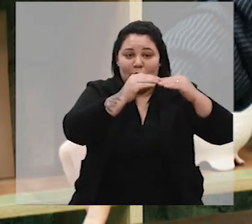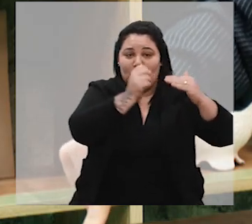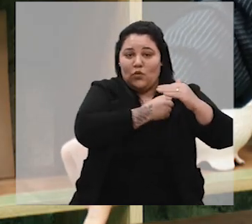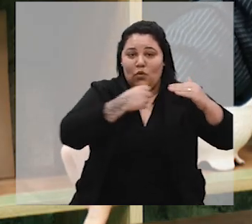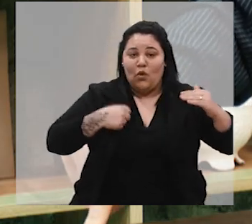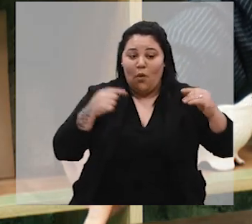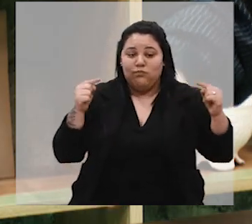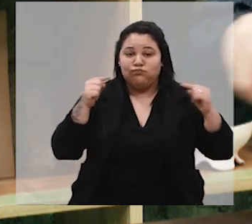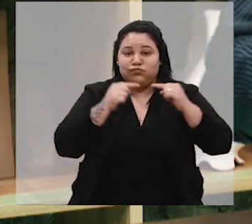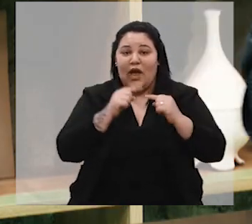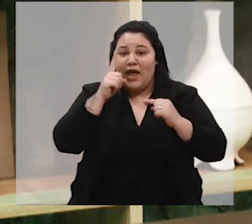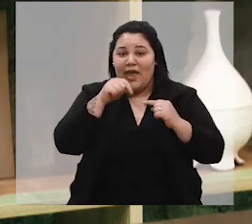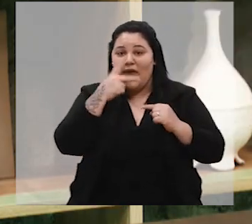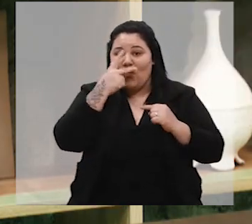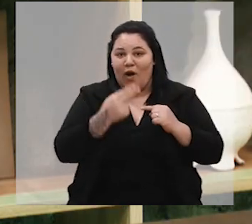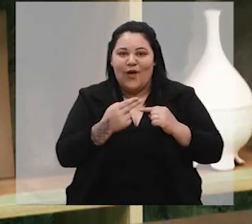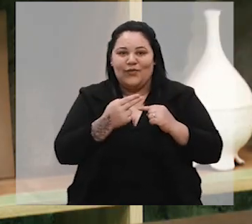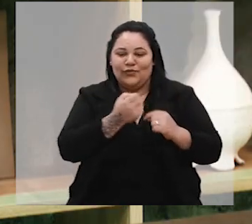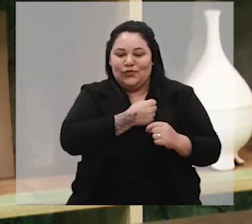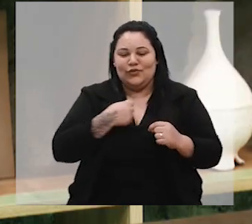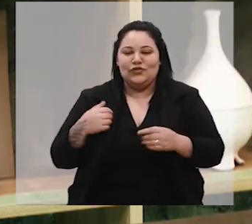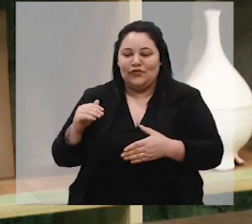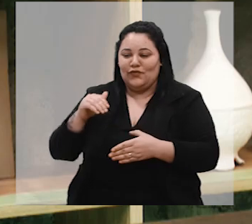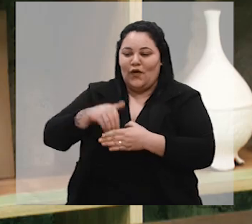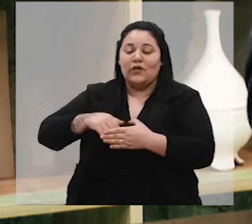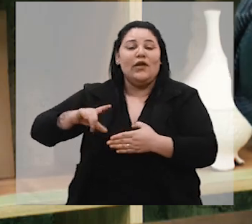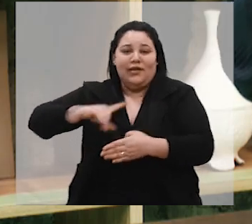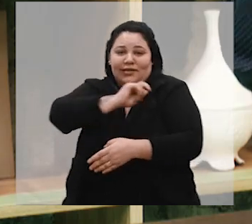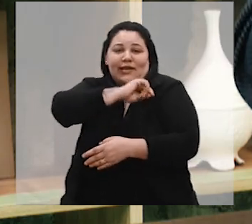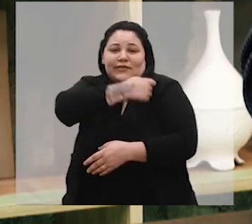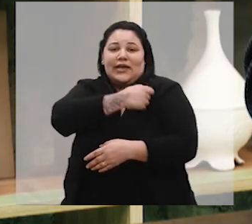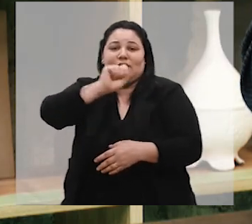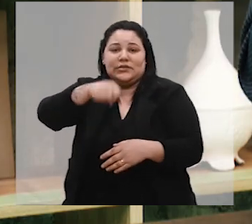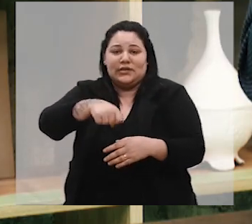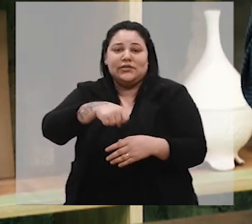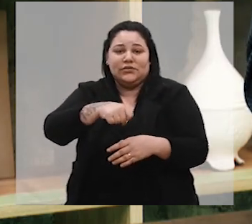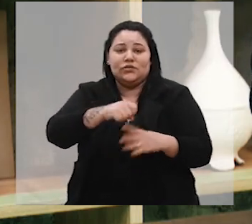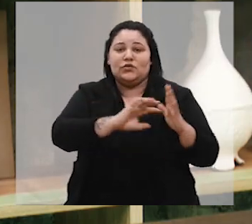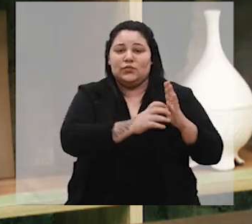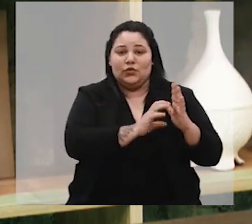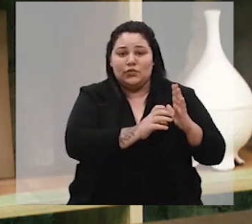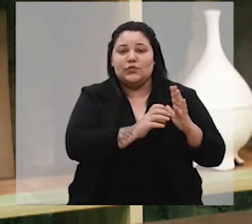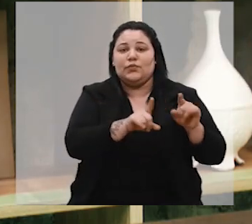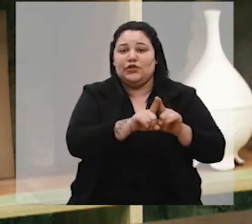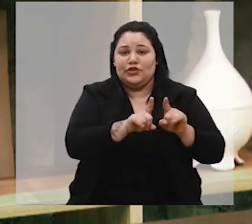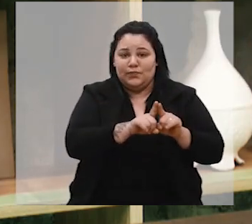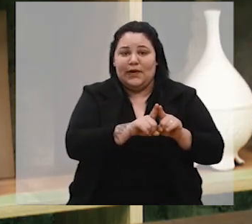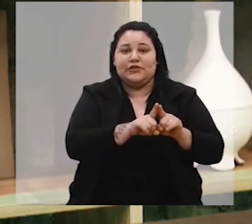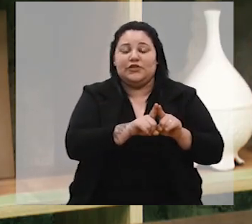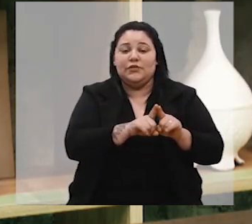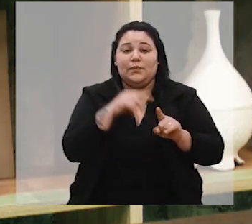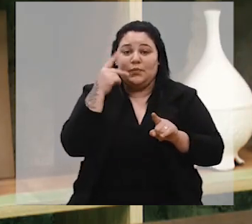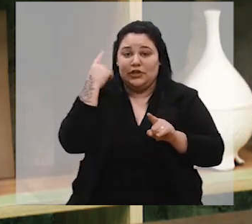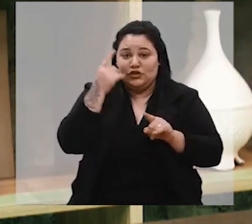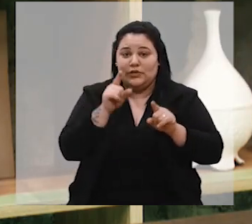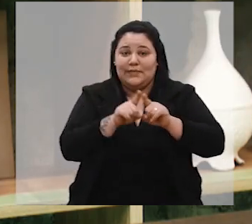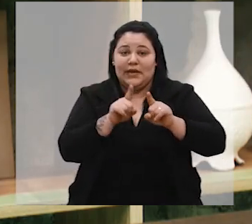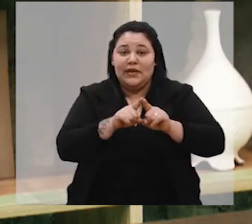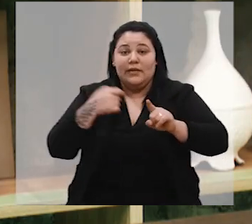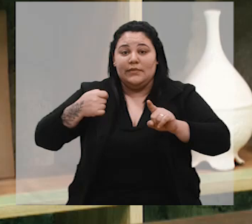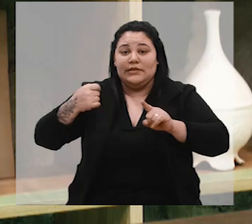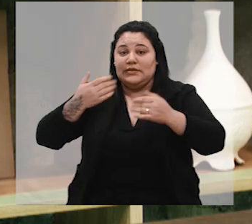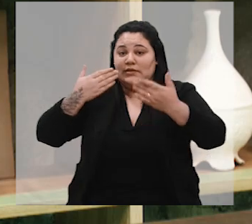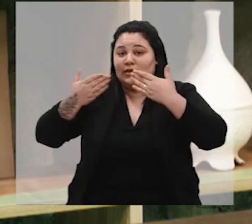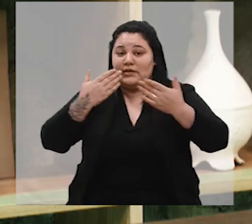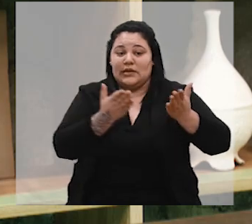site do TSE que foi apurado. Então, existem fiscais, né, político-partidários que os partidos políticos indicam para justamente